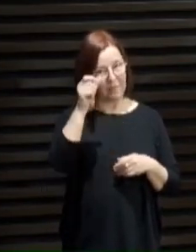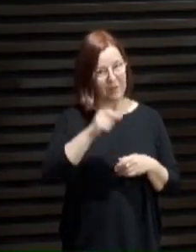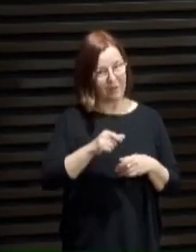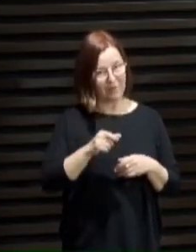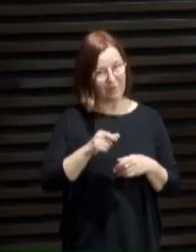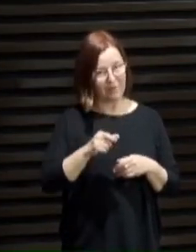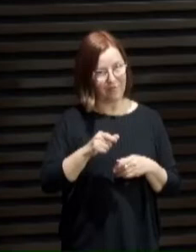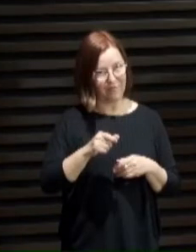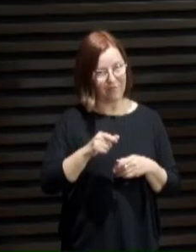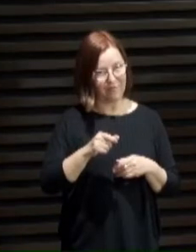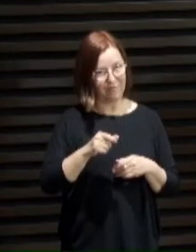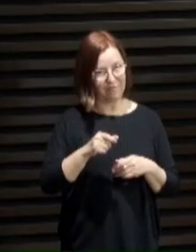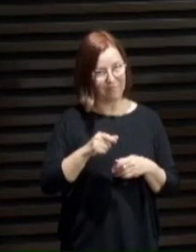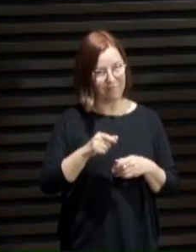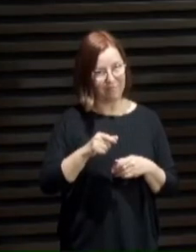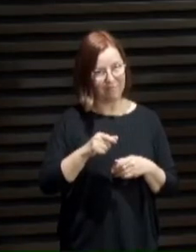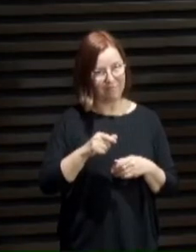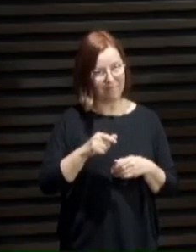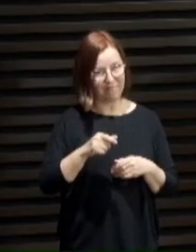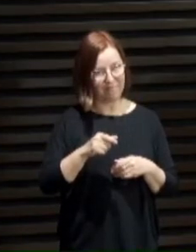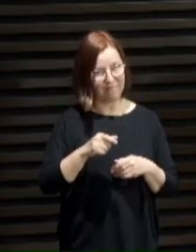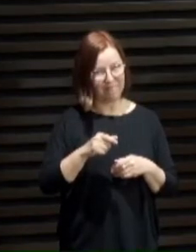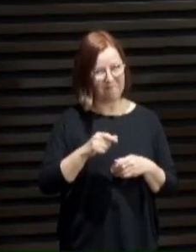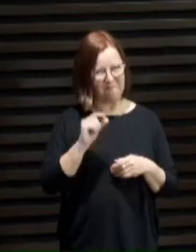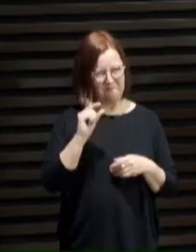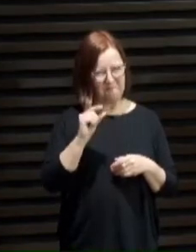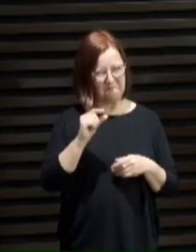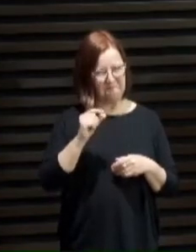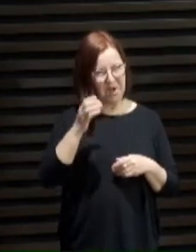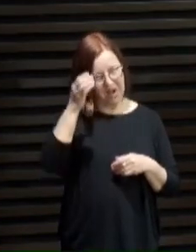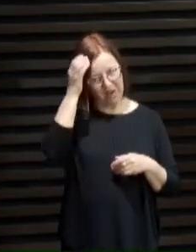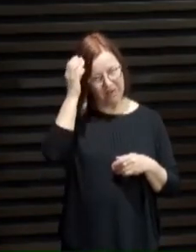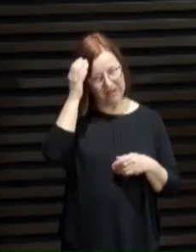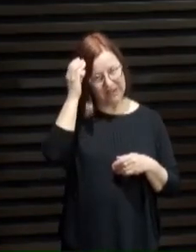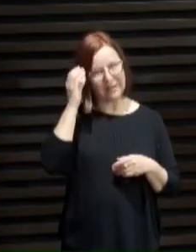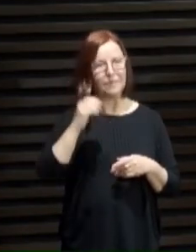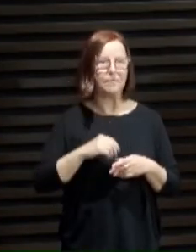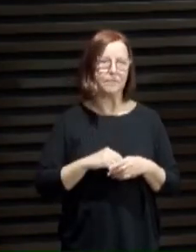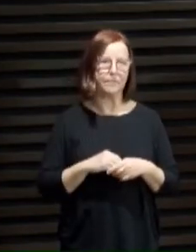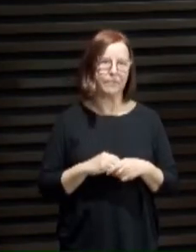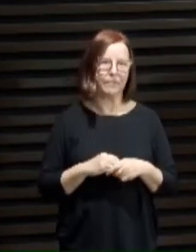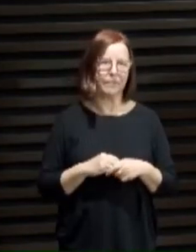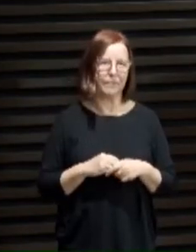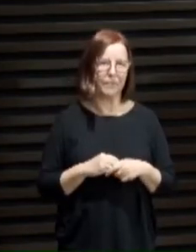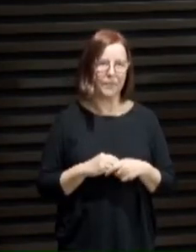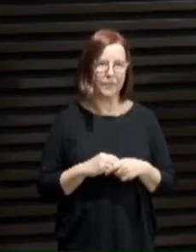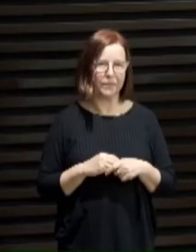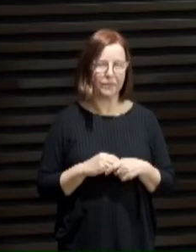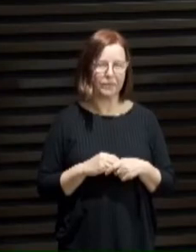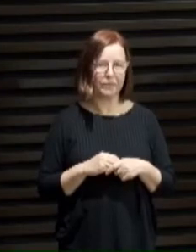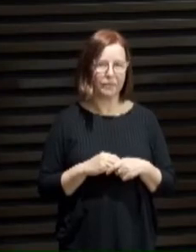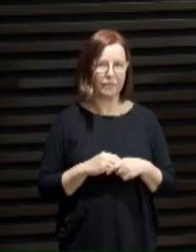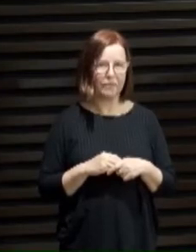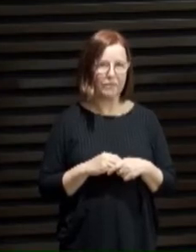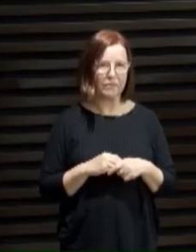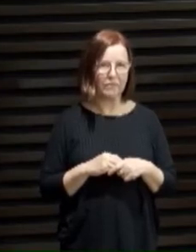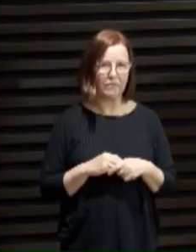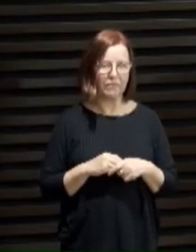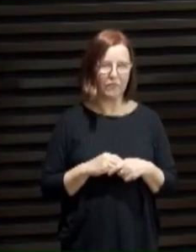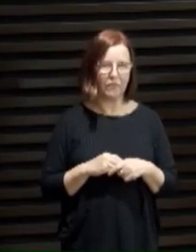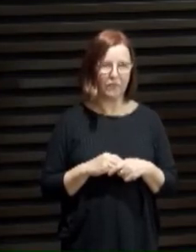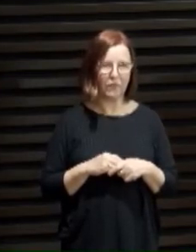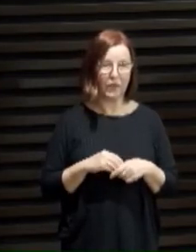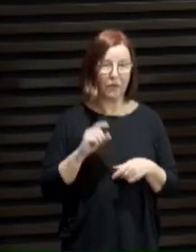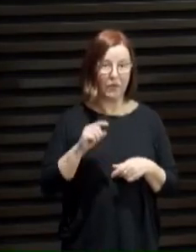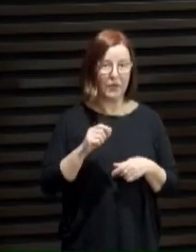dele mesmo, sem saber que se tratava dele mesmo. Você pode passar a vida